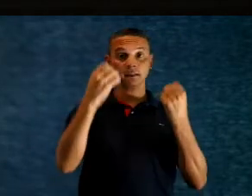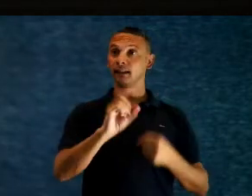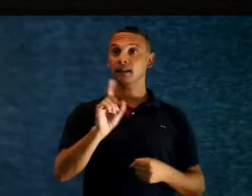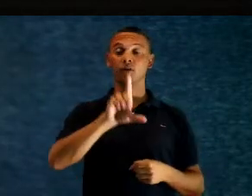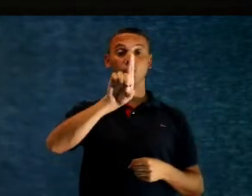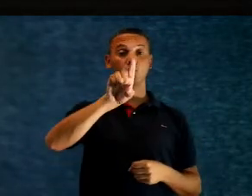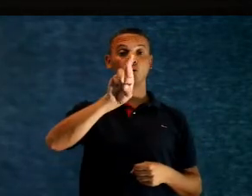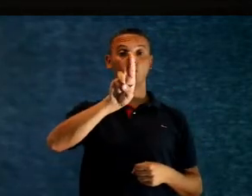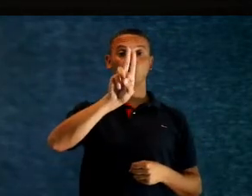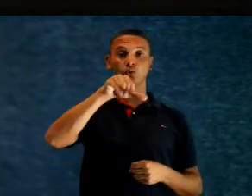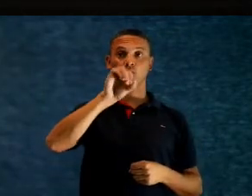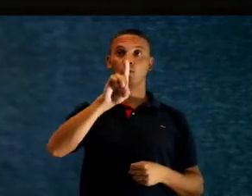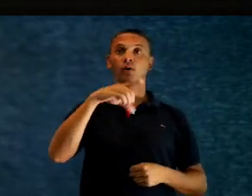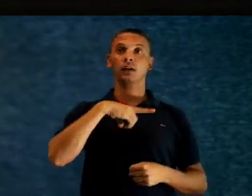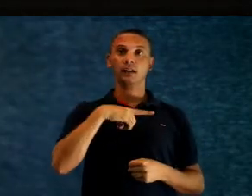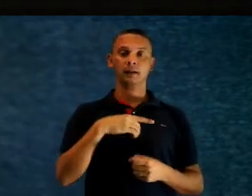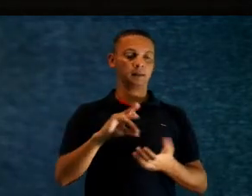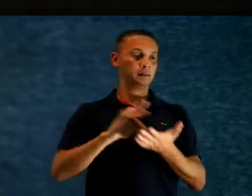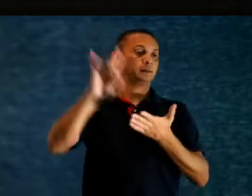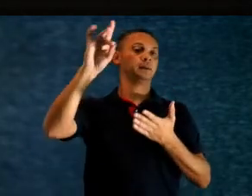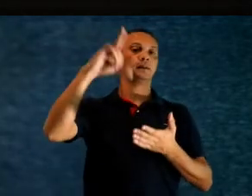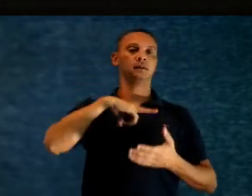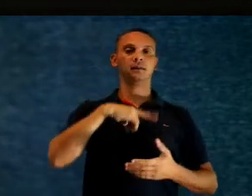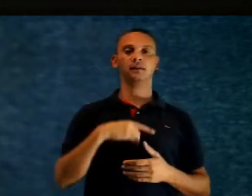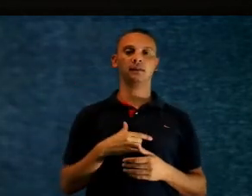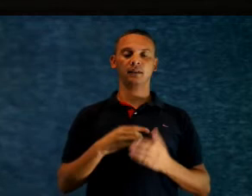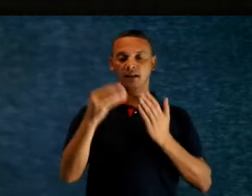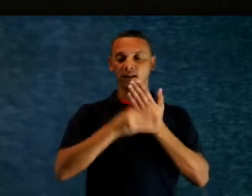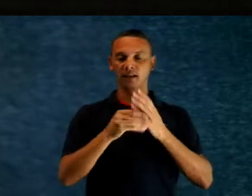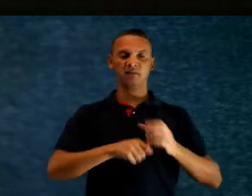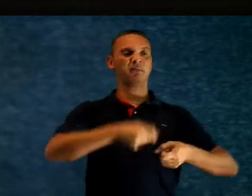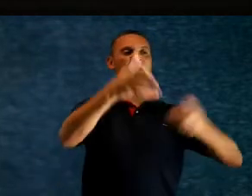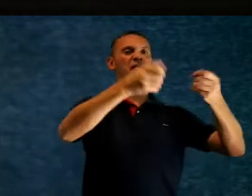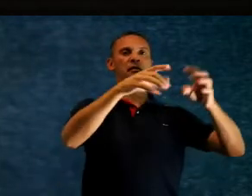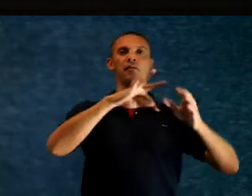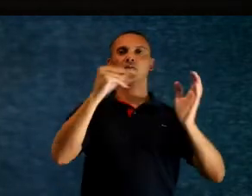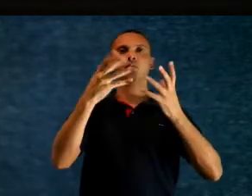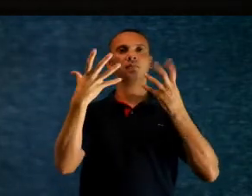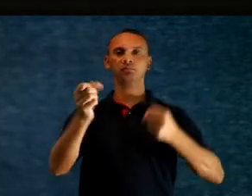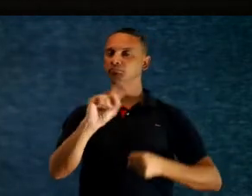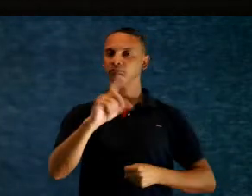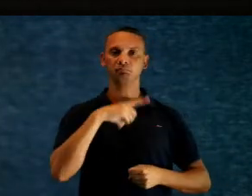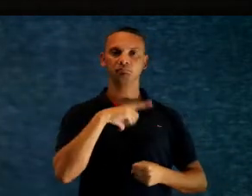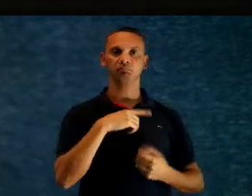aspecto da relação afetiva do pai com a filha. Né? Então, o Drummond, eu acho que